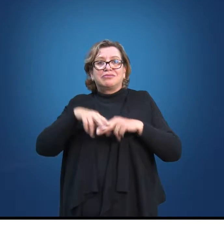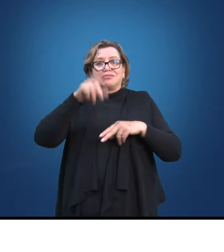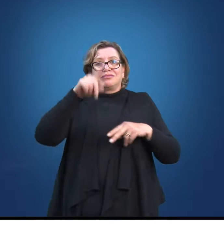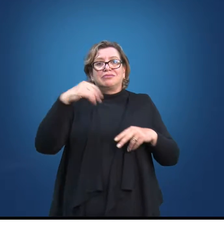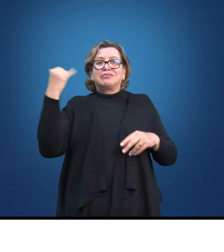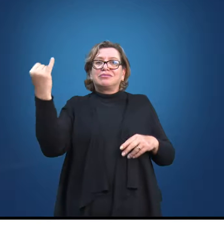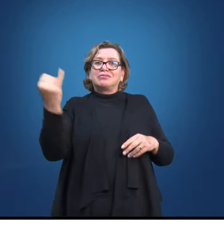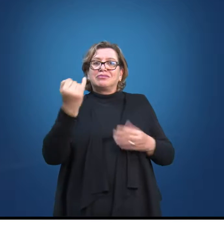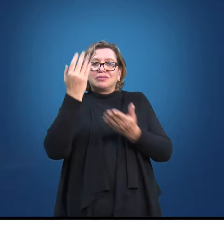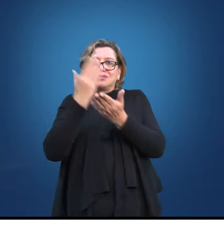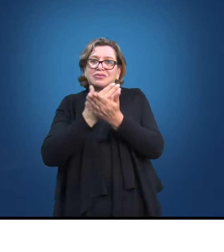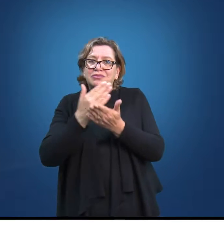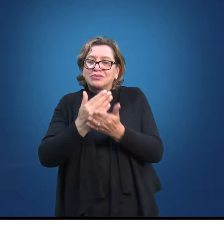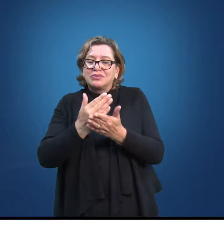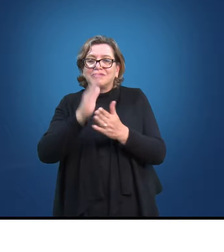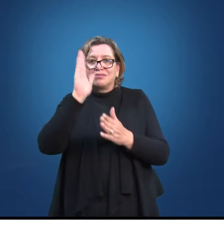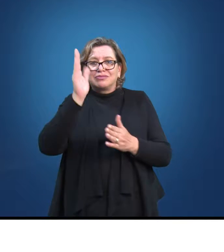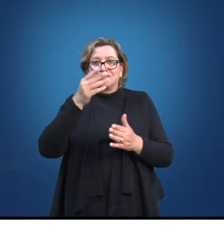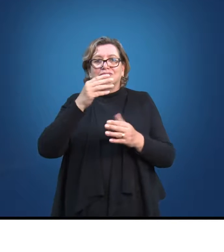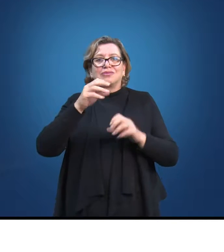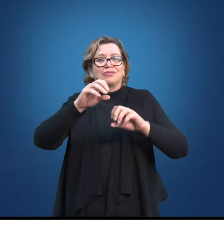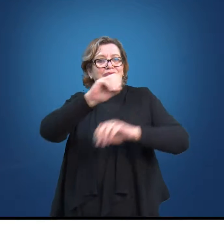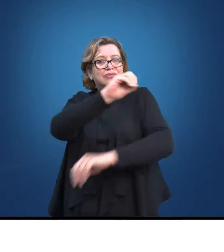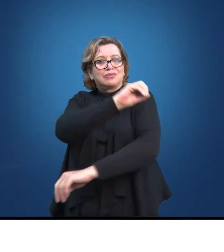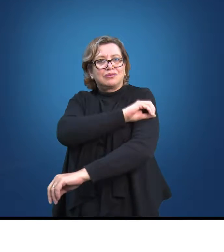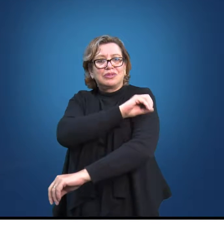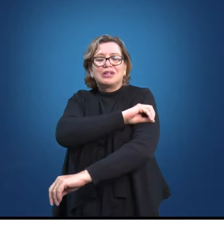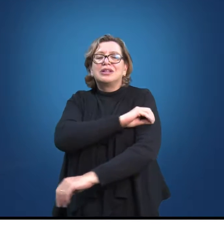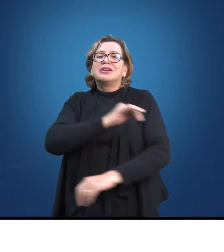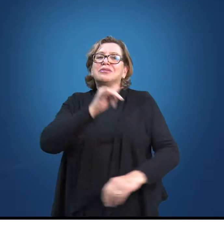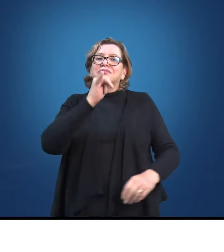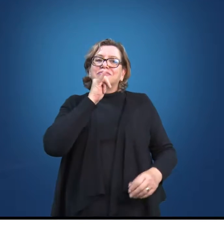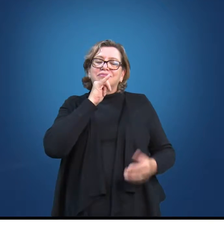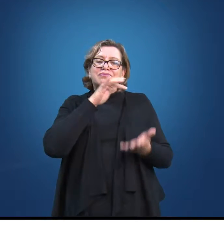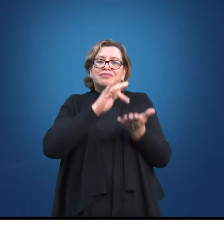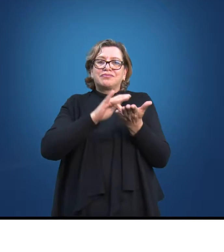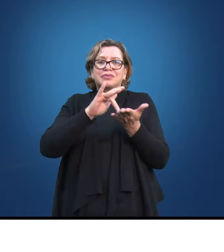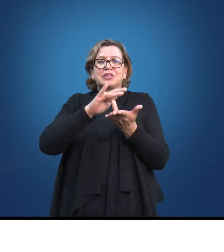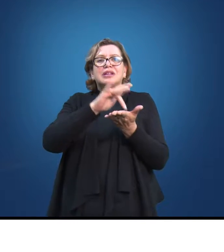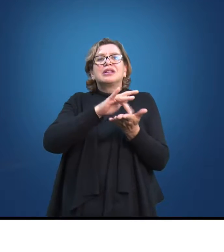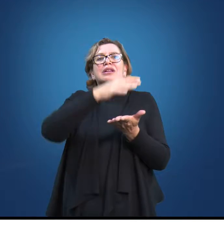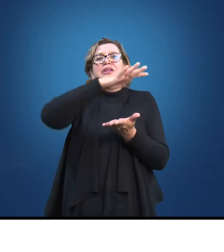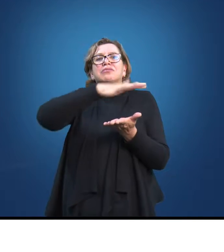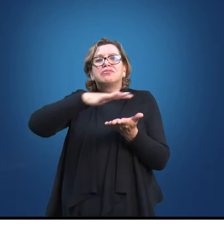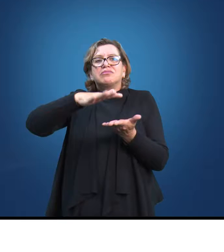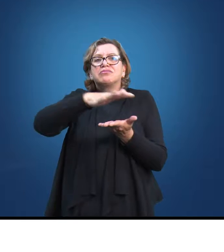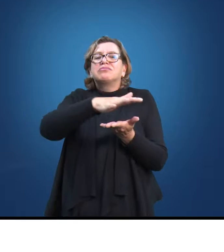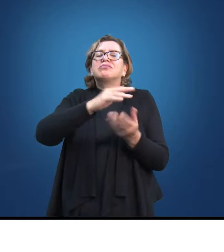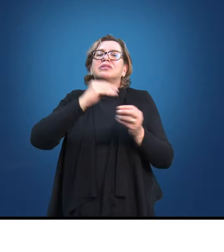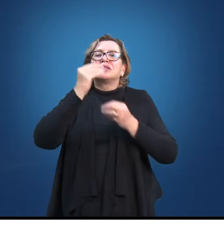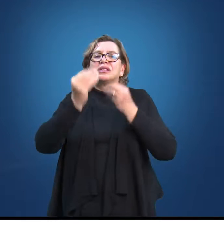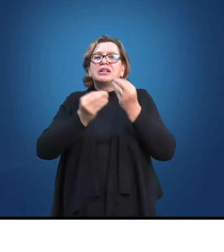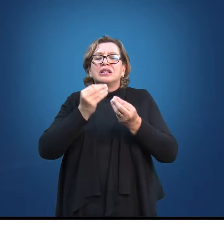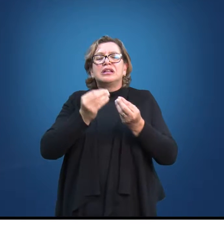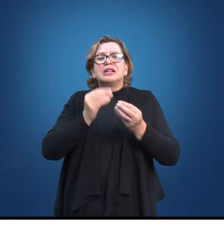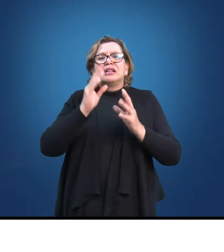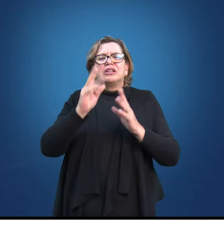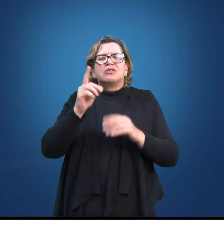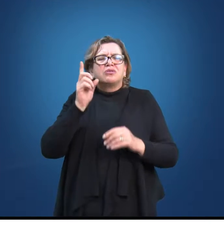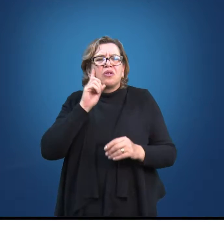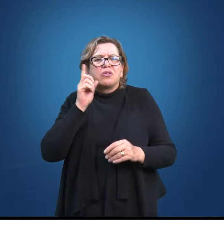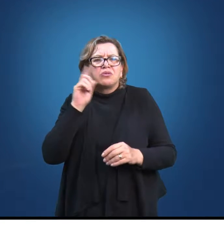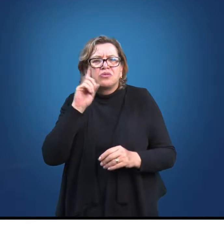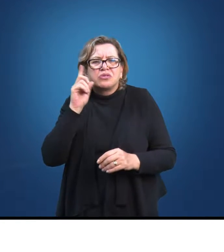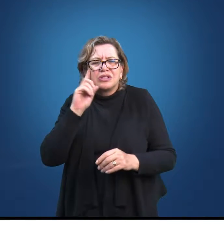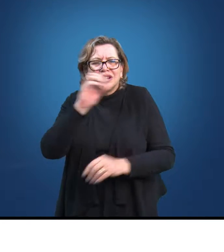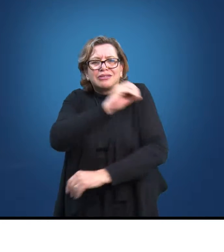com as crianças já na educação infantil. Vamos citar o exemplo do meio ambiente, né? Quantas vezes e todos os dias na educação infantil a gente conta